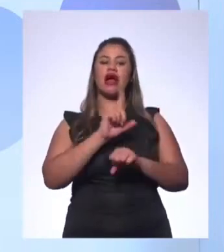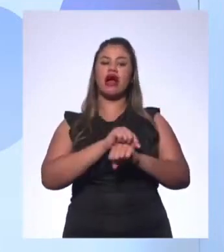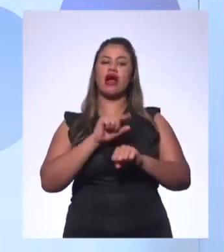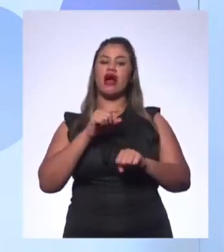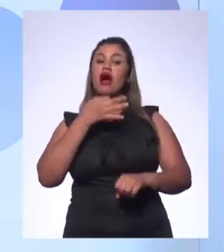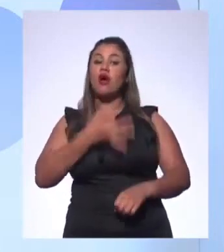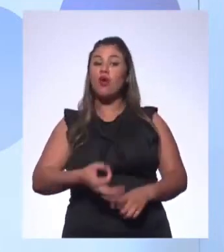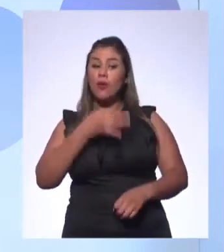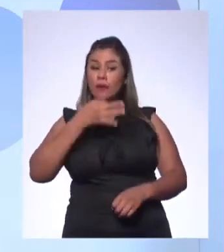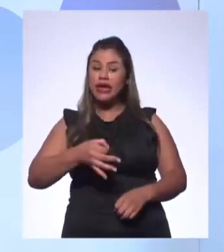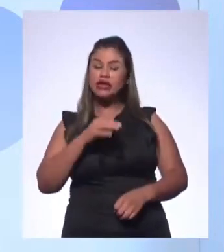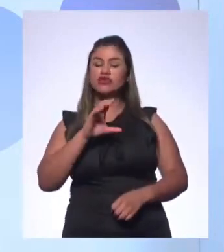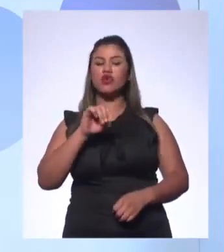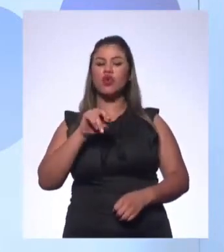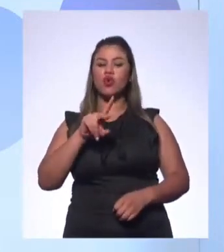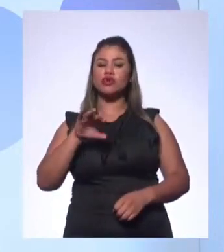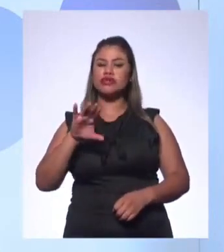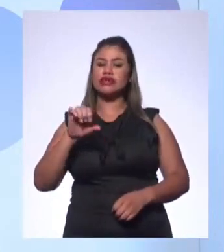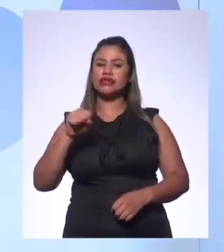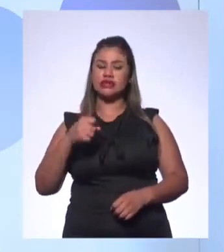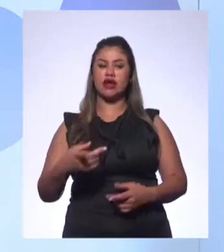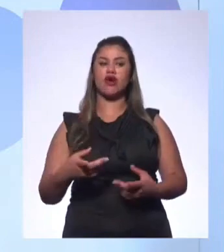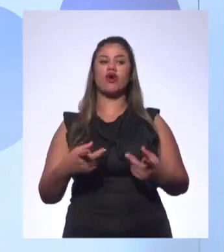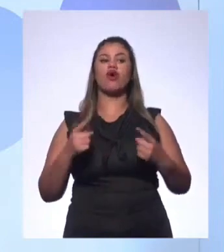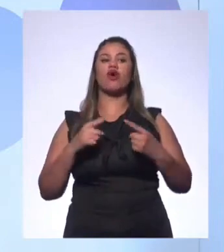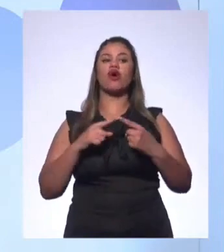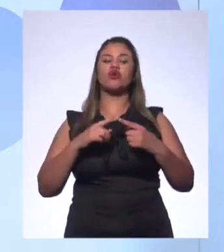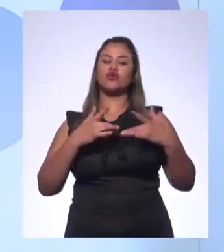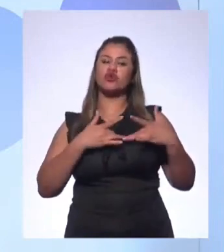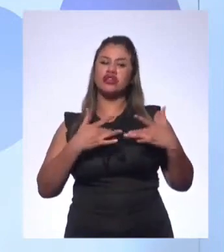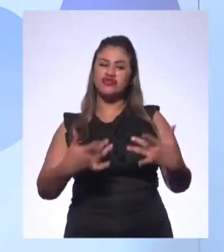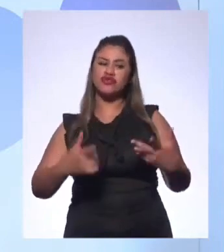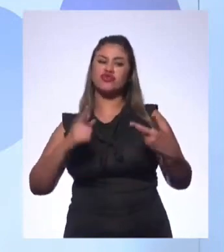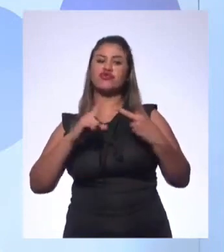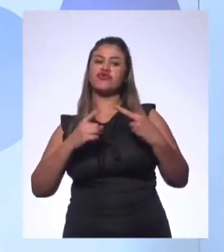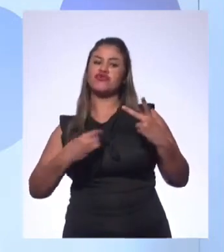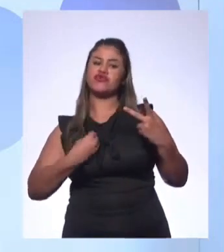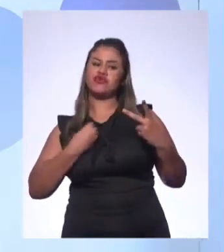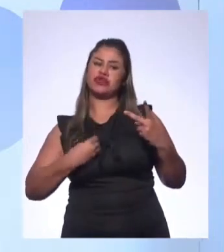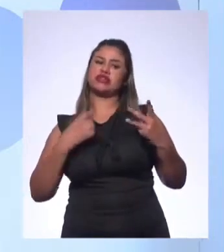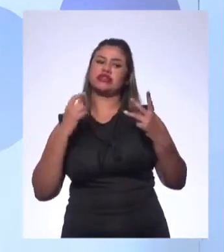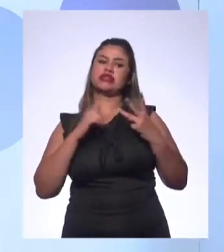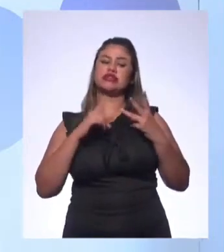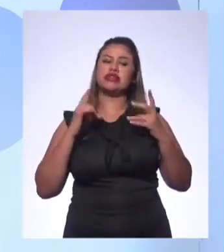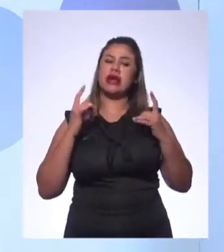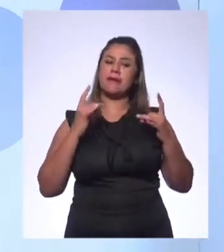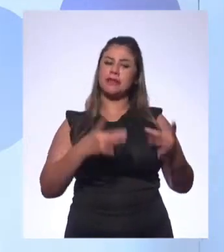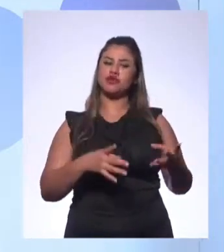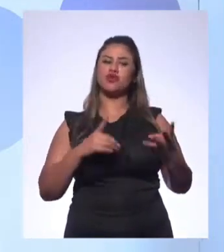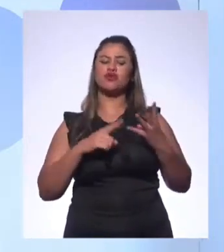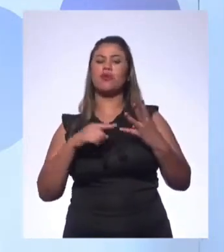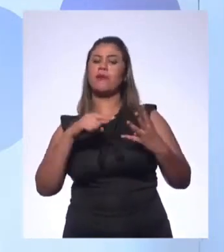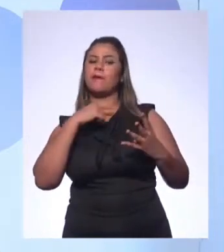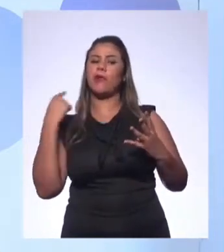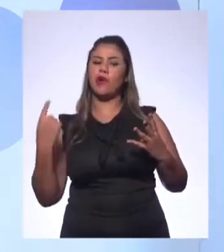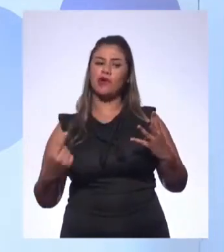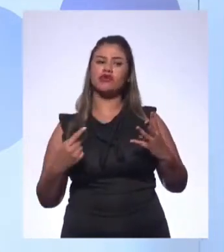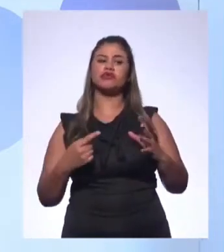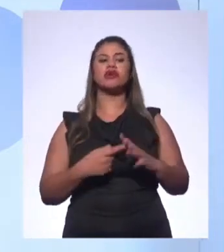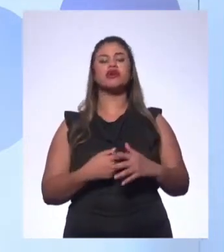concessão, donativos, vida, abandono, morte, professor Claudinei, oposição, outros professores